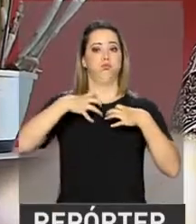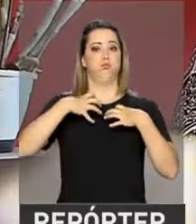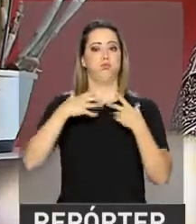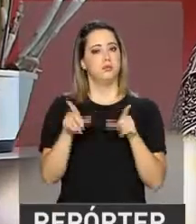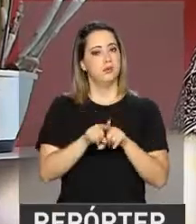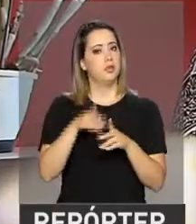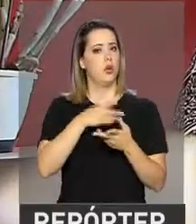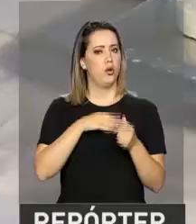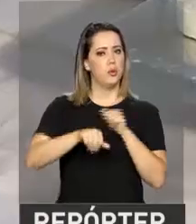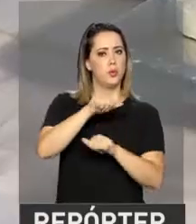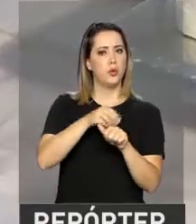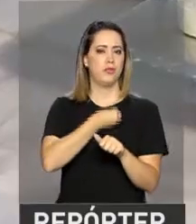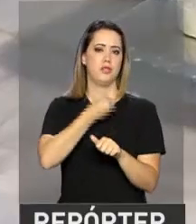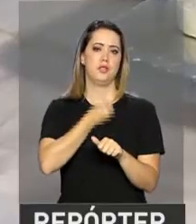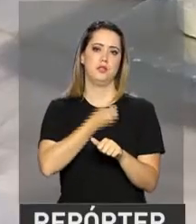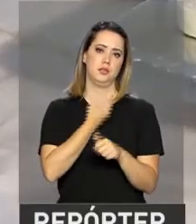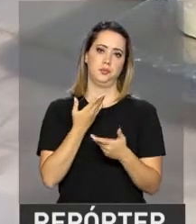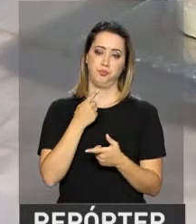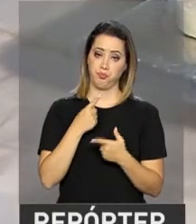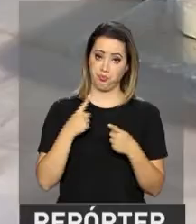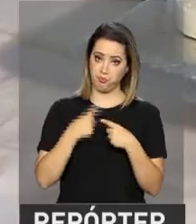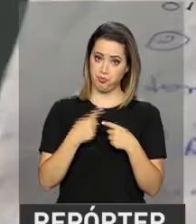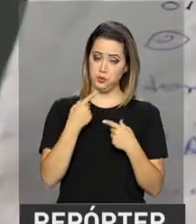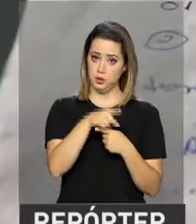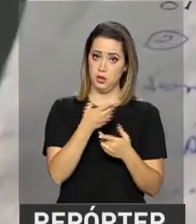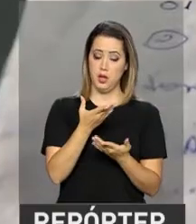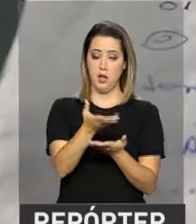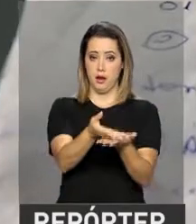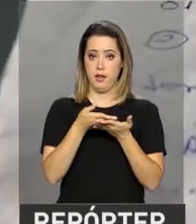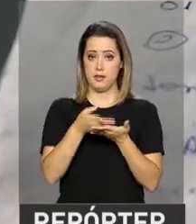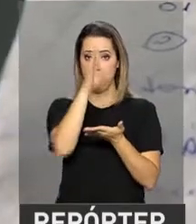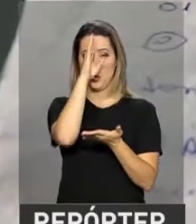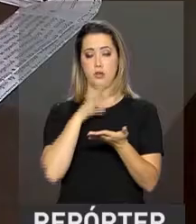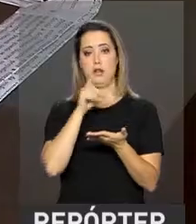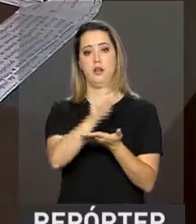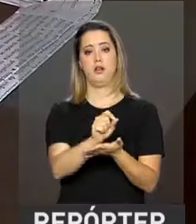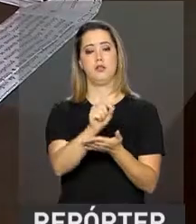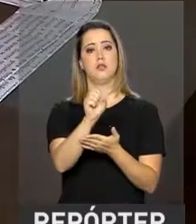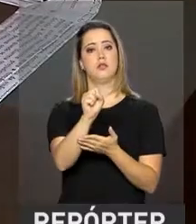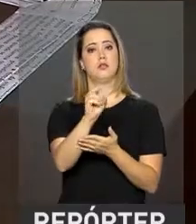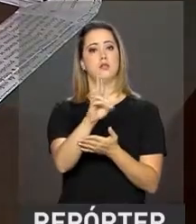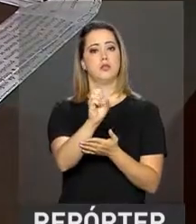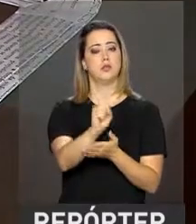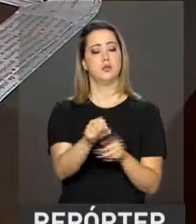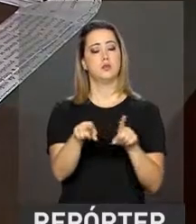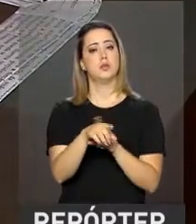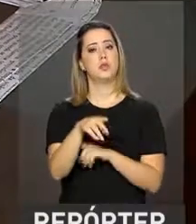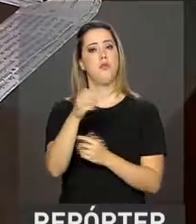a de kohat na para os remédios que ela retira de forma gratuita por meio do programa farmácia